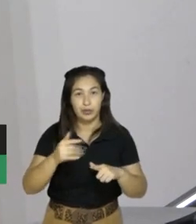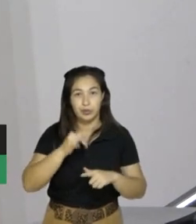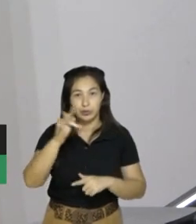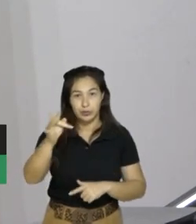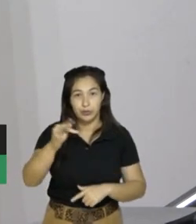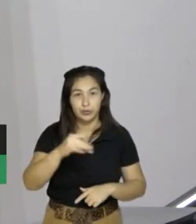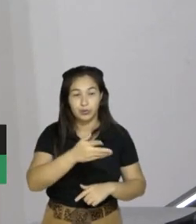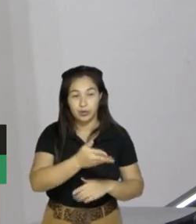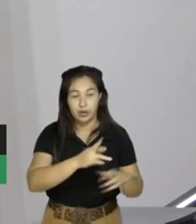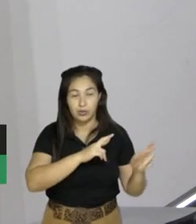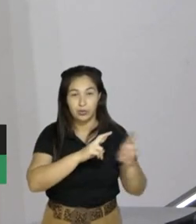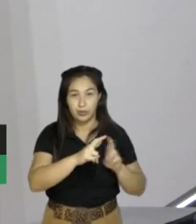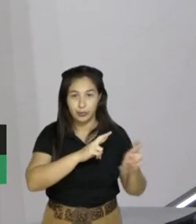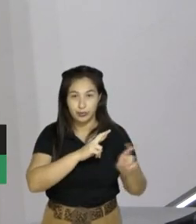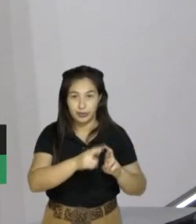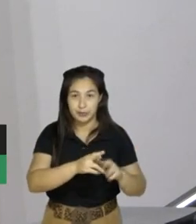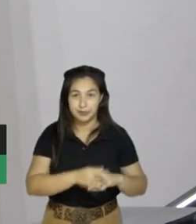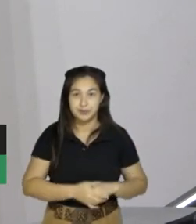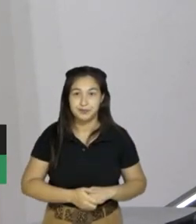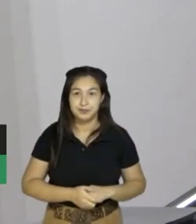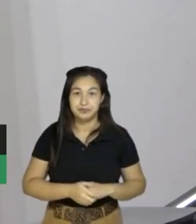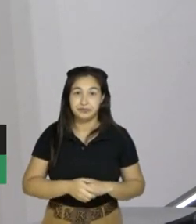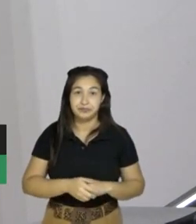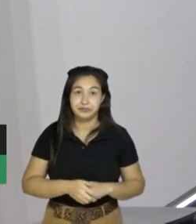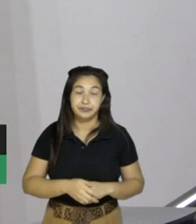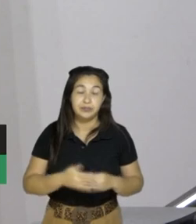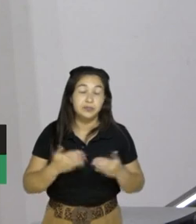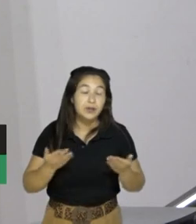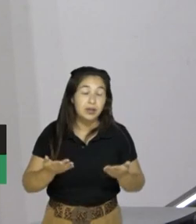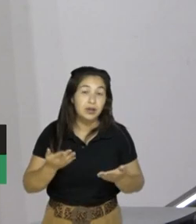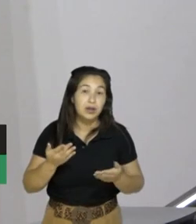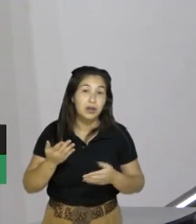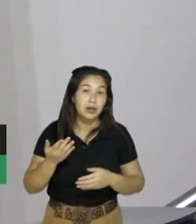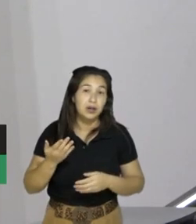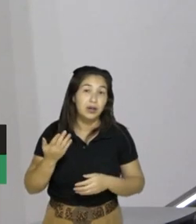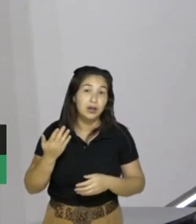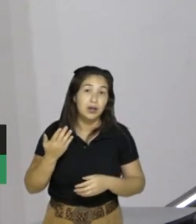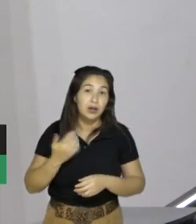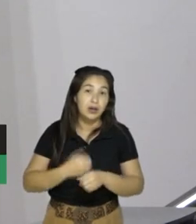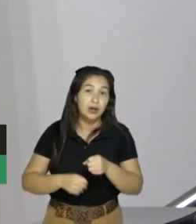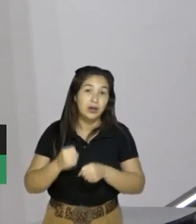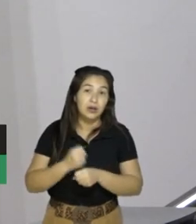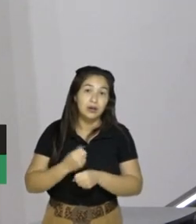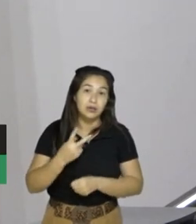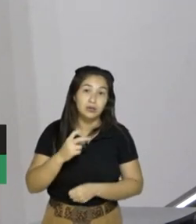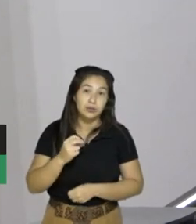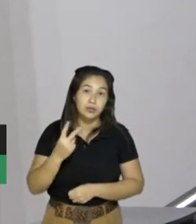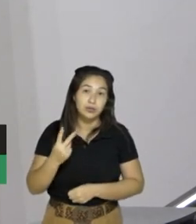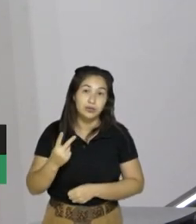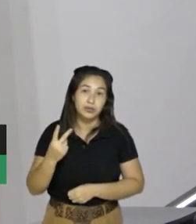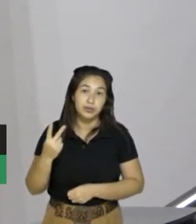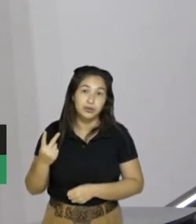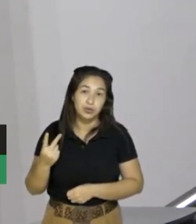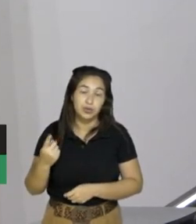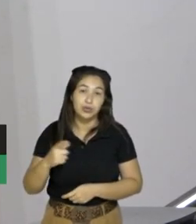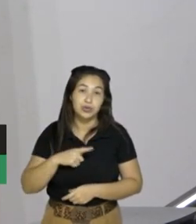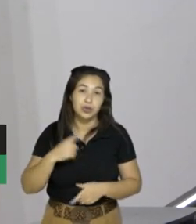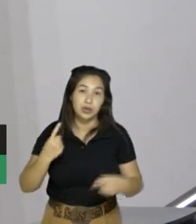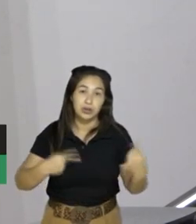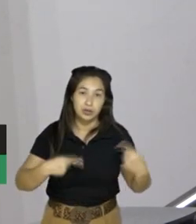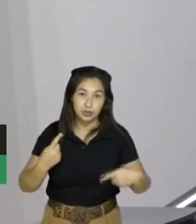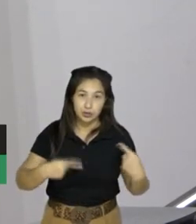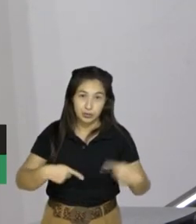evidentemente que na legislatura passada quando iniciamos tínhamos também um debate desta mesma